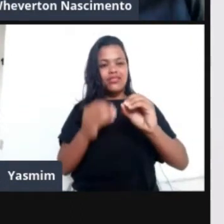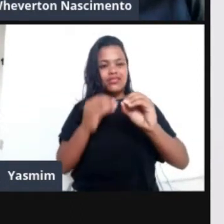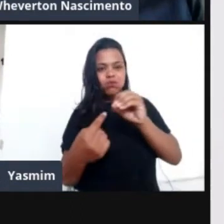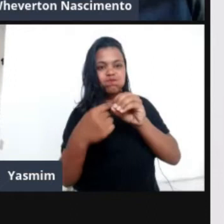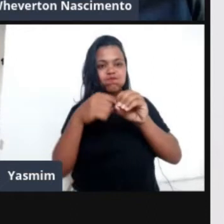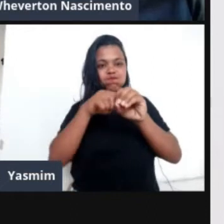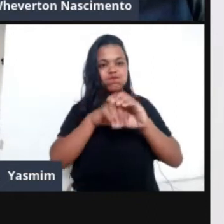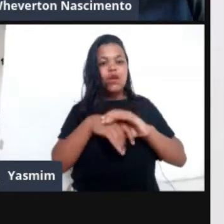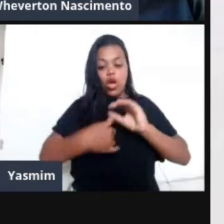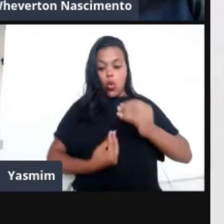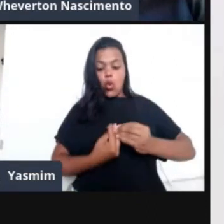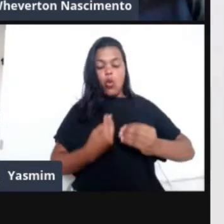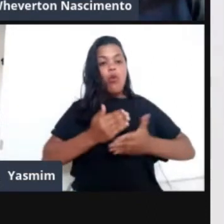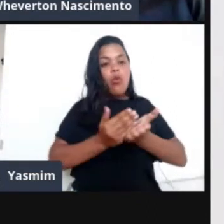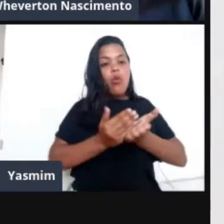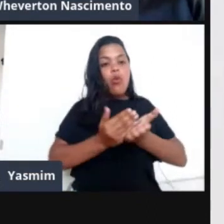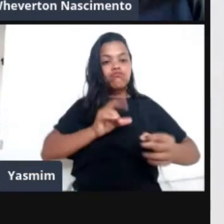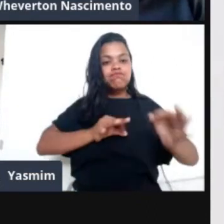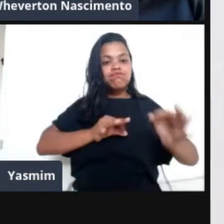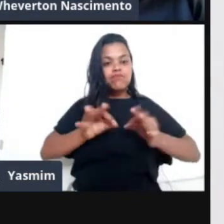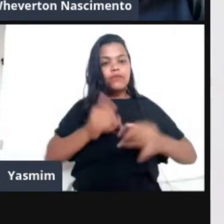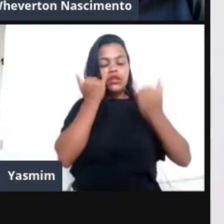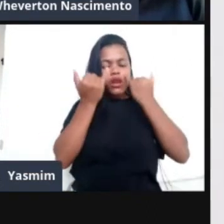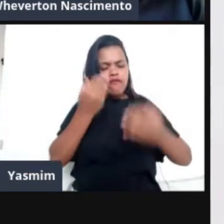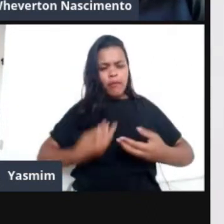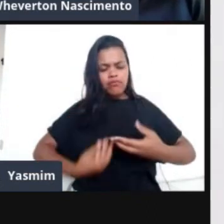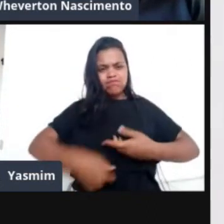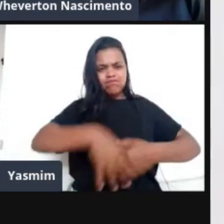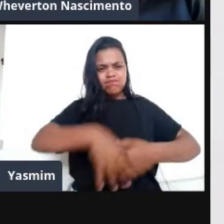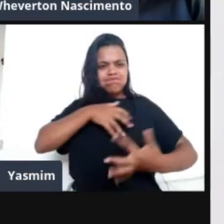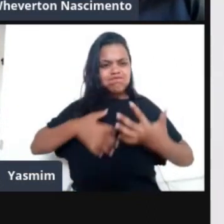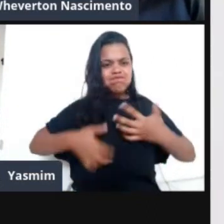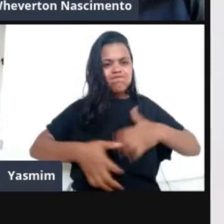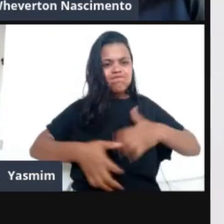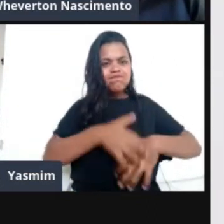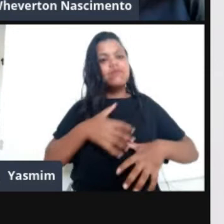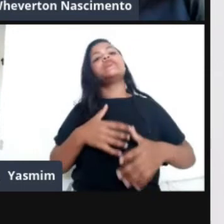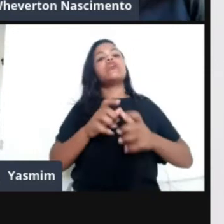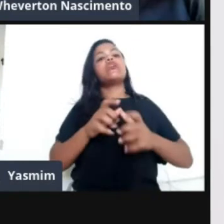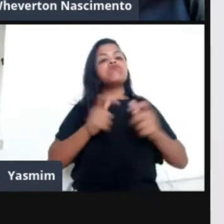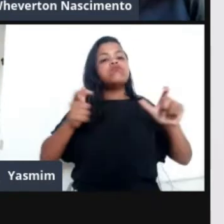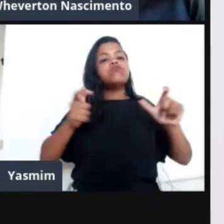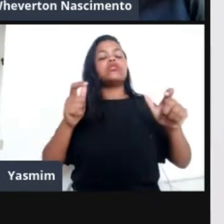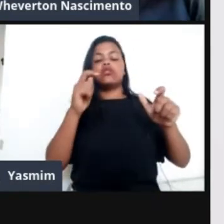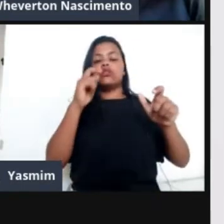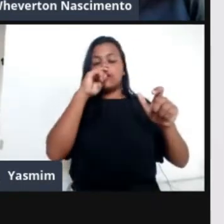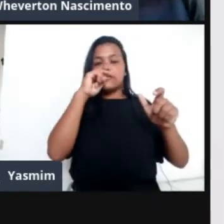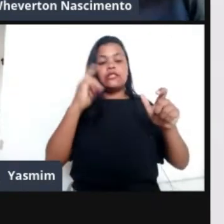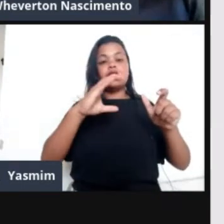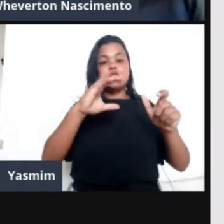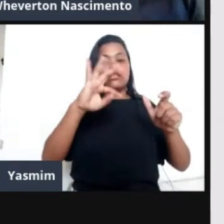dessa célula que fazem com que elas produzam em grande quantidade essas citocinas e